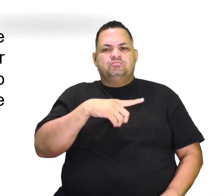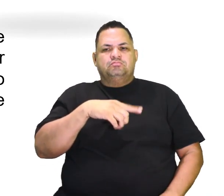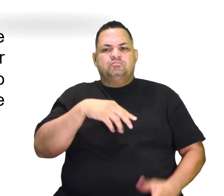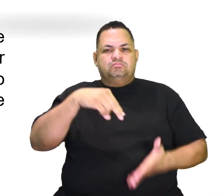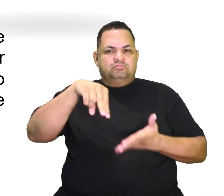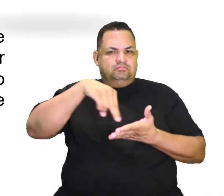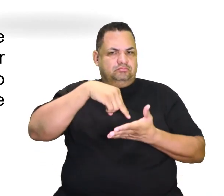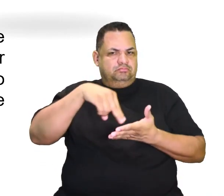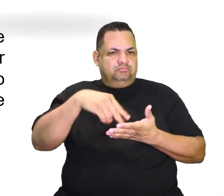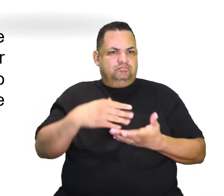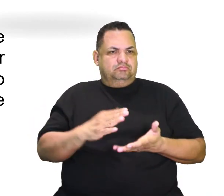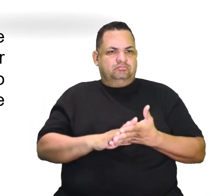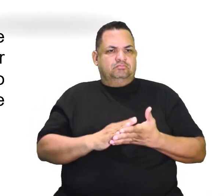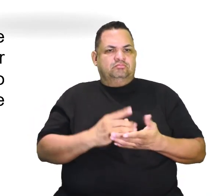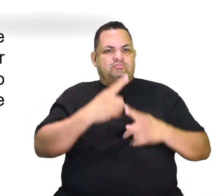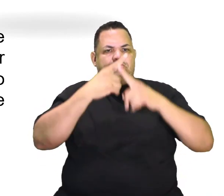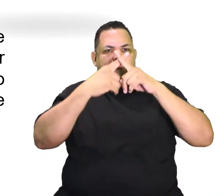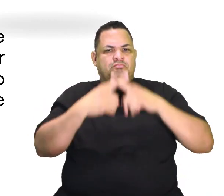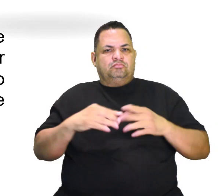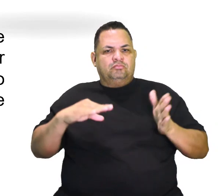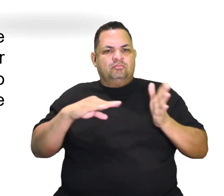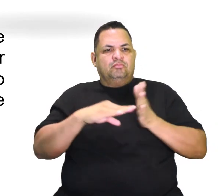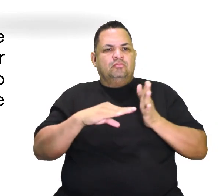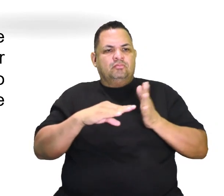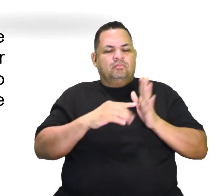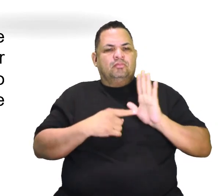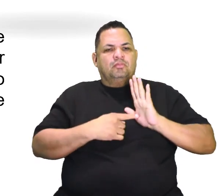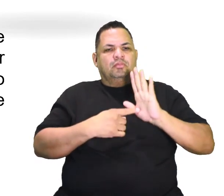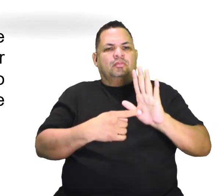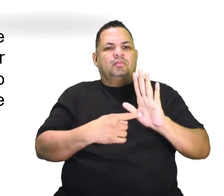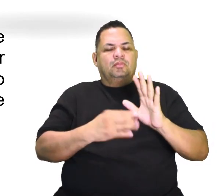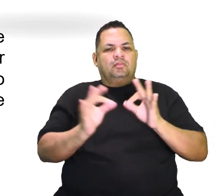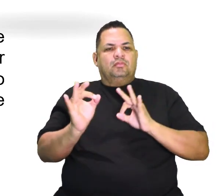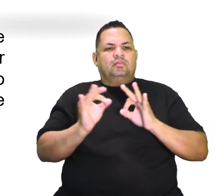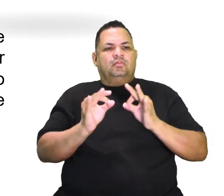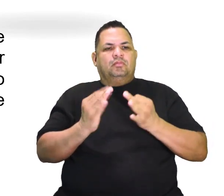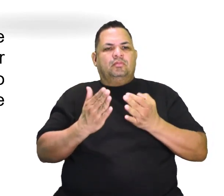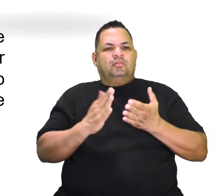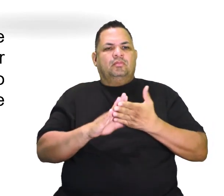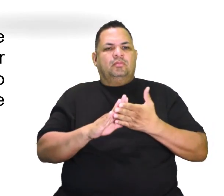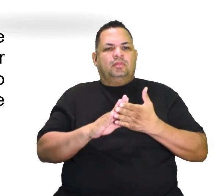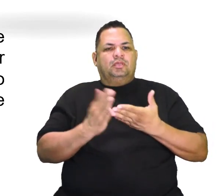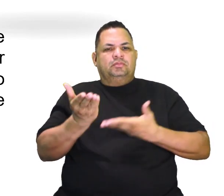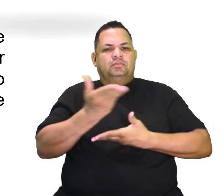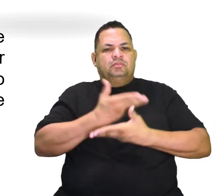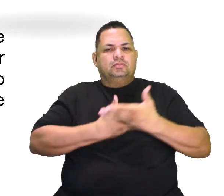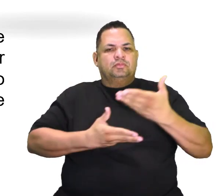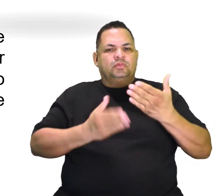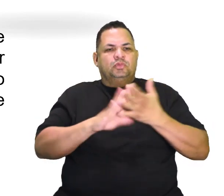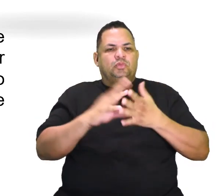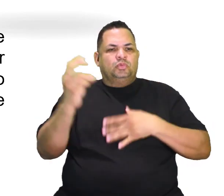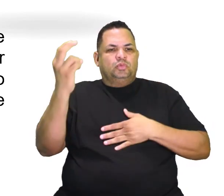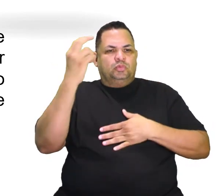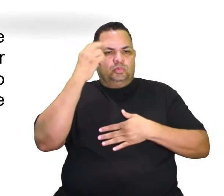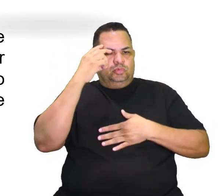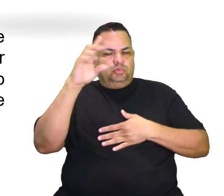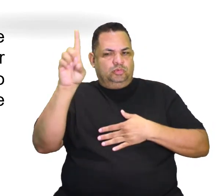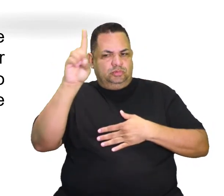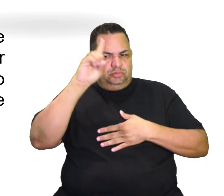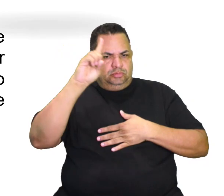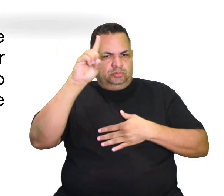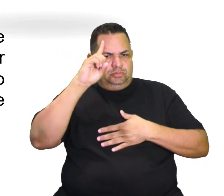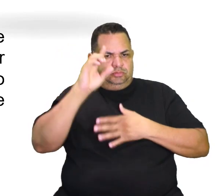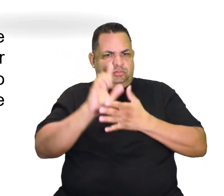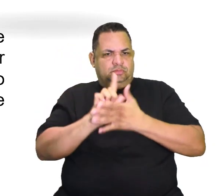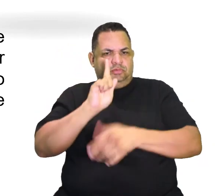essas danças. O duelo da fronteira representa, então, um elemento de mediação entre as culturas e o cotidiano